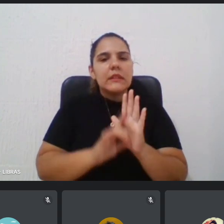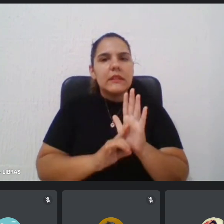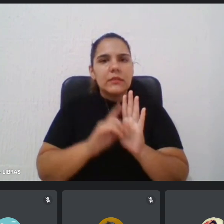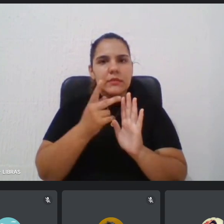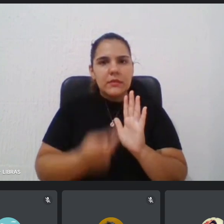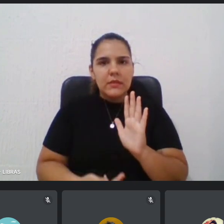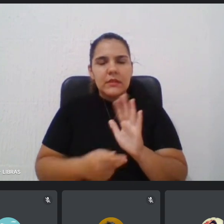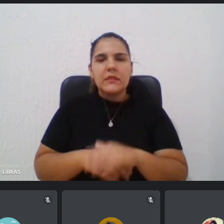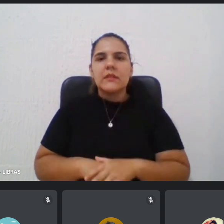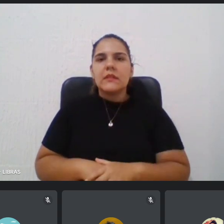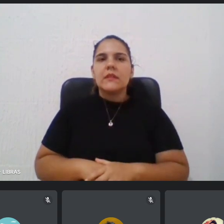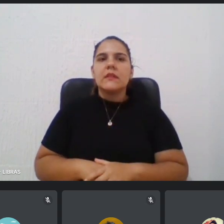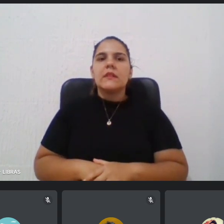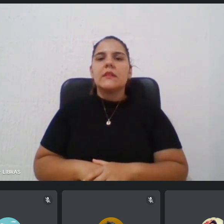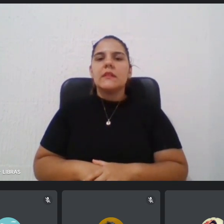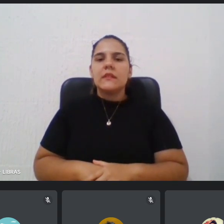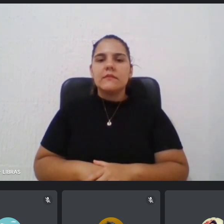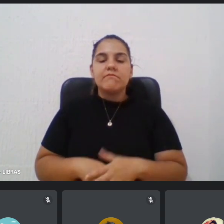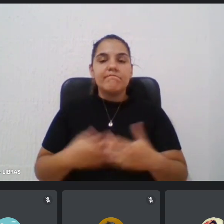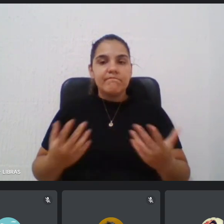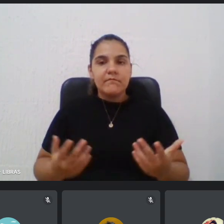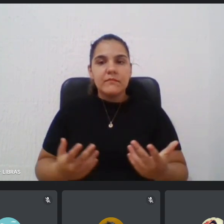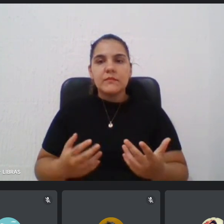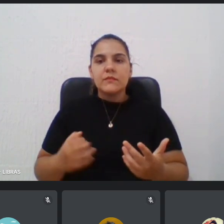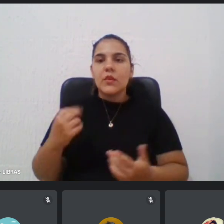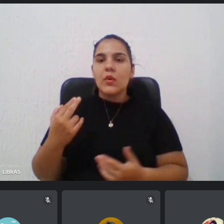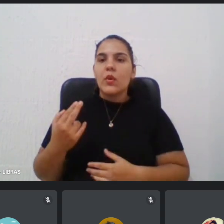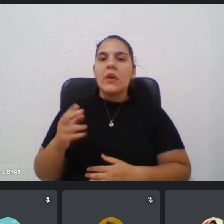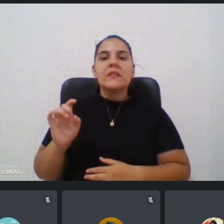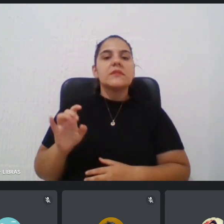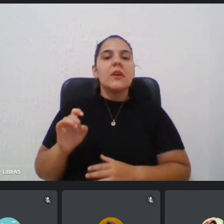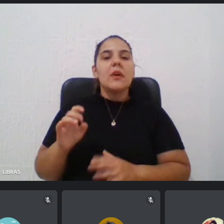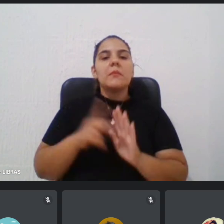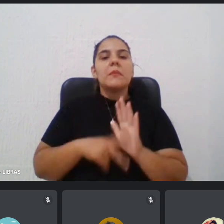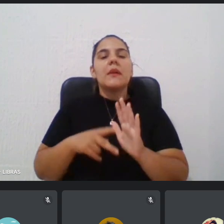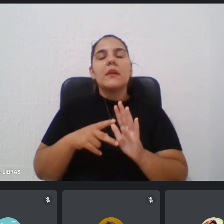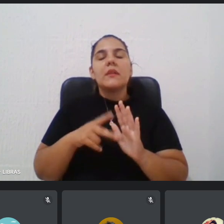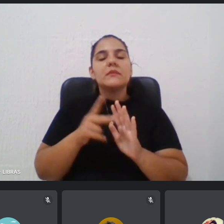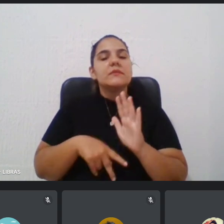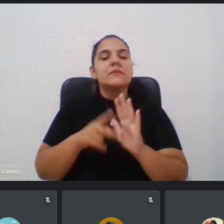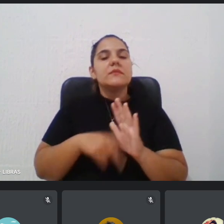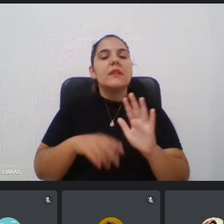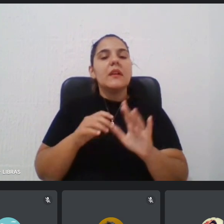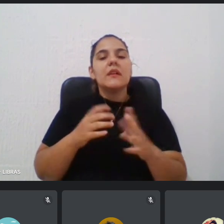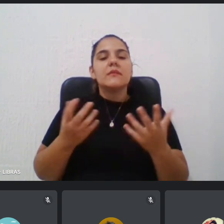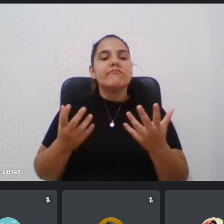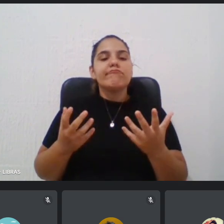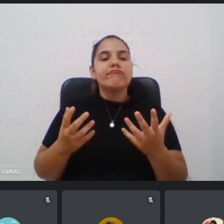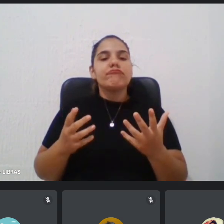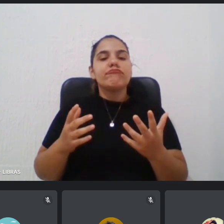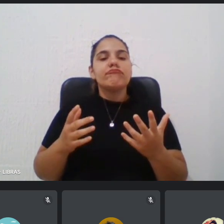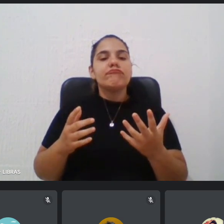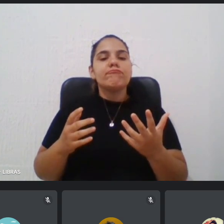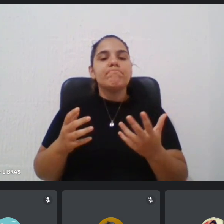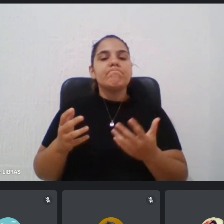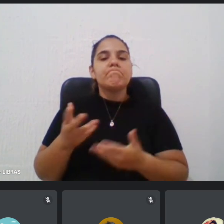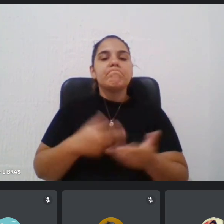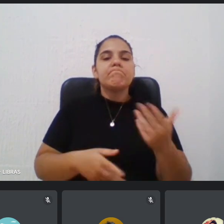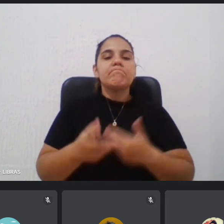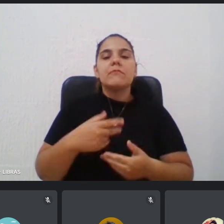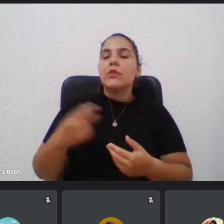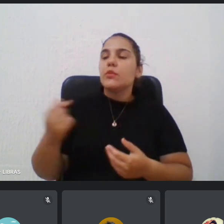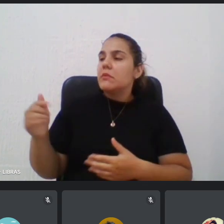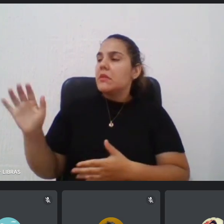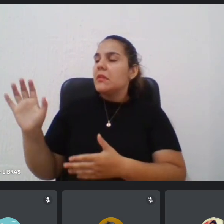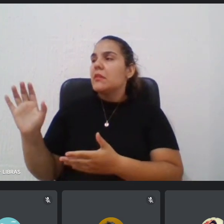humanos? Ou ela é só um projeto comercial que te serve e o Estado está financiando esse projeto comercial seu?